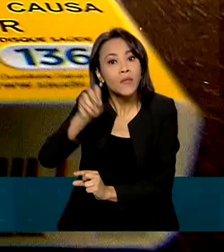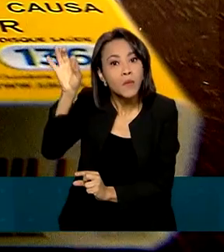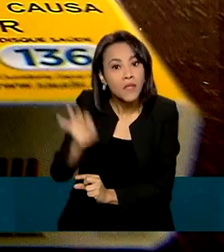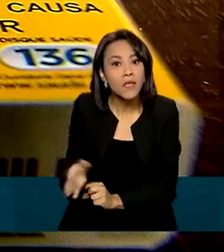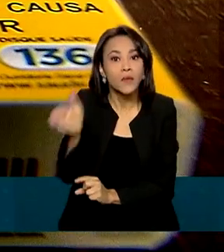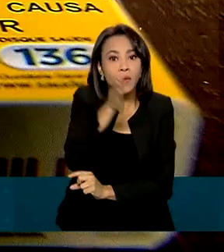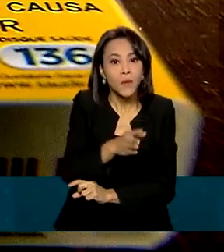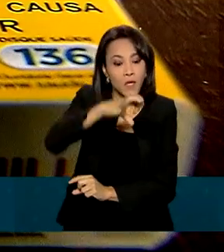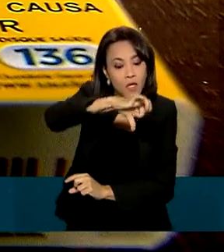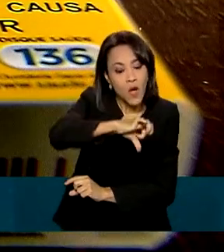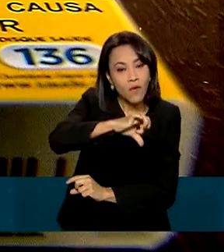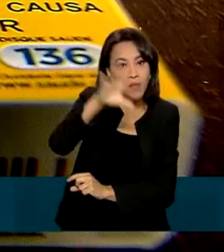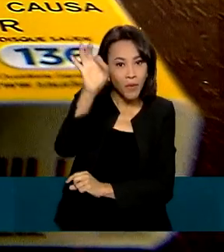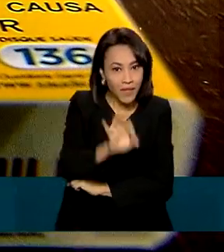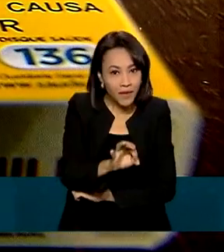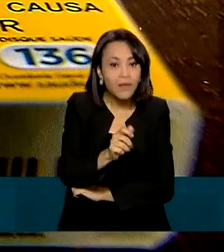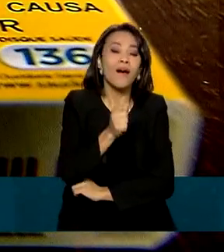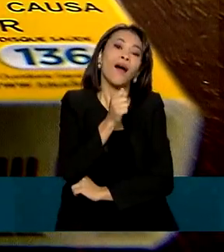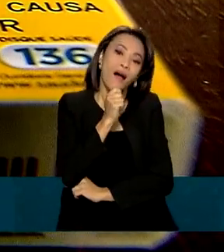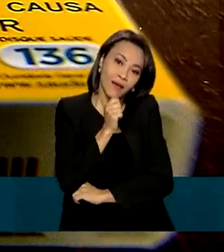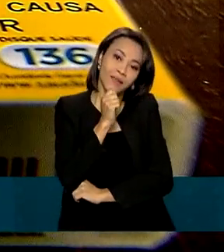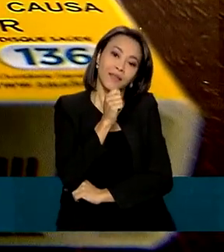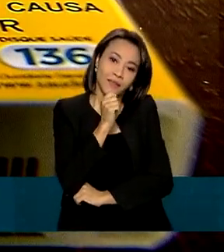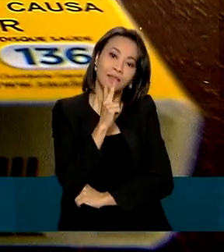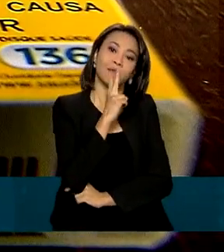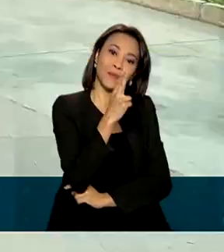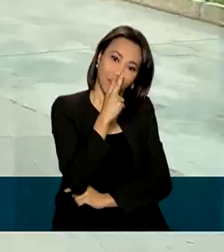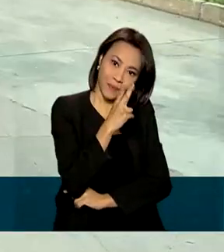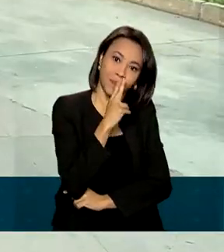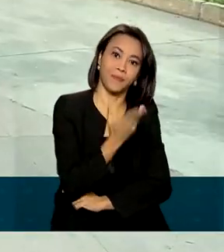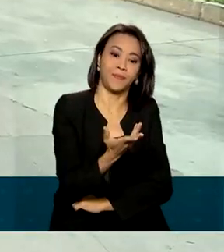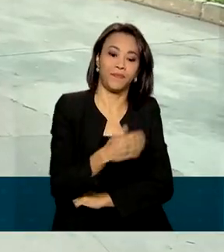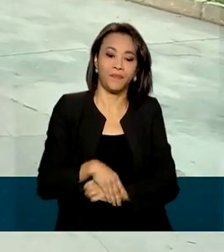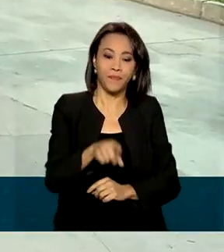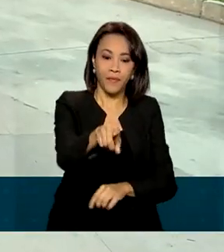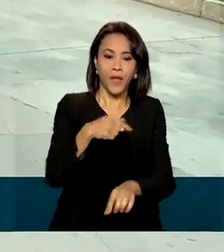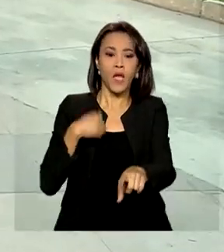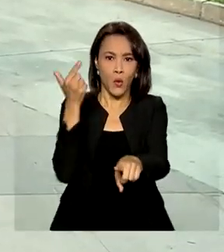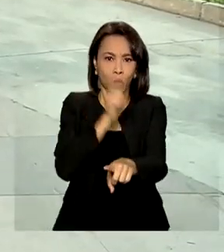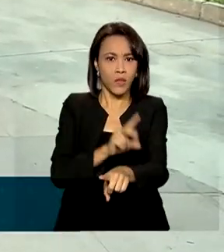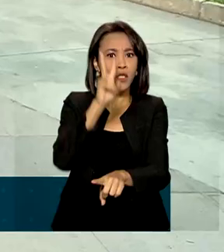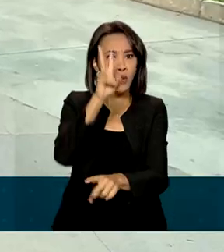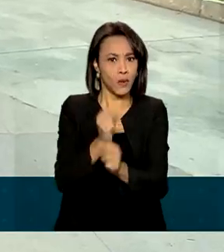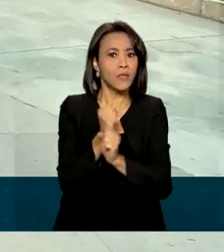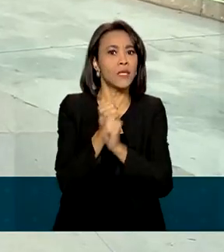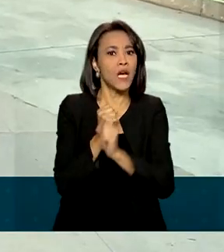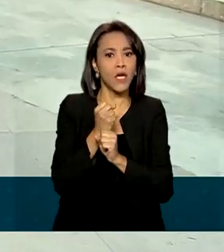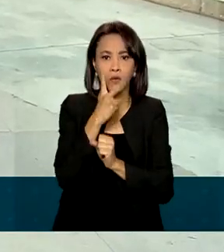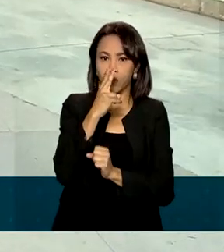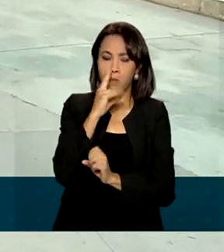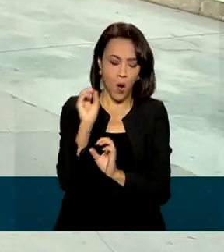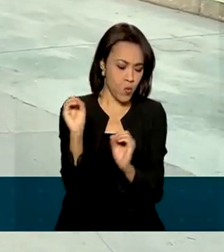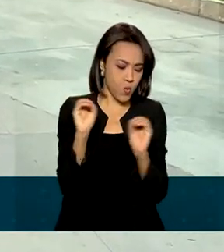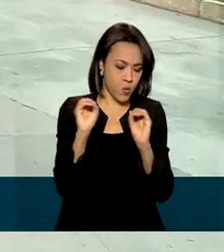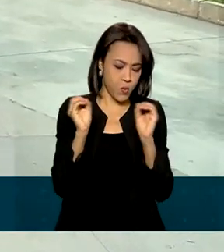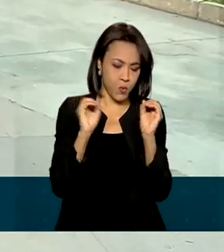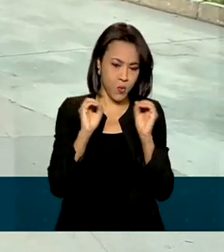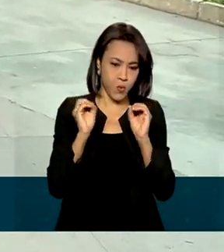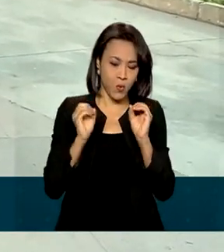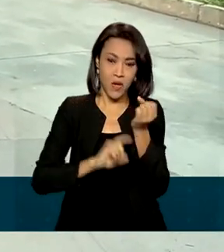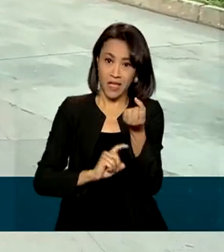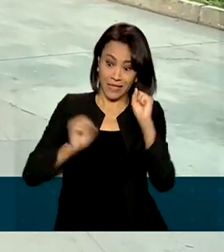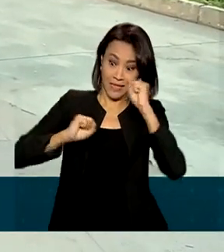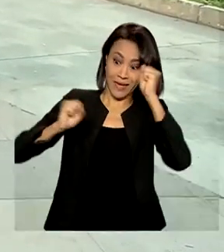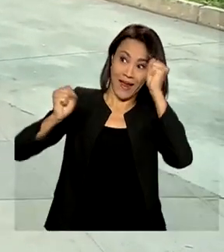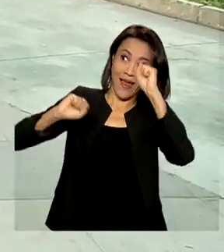nove porcento da população ainda faz uso do tabaco eu consegui para os dois anos ficar sem fumar e voltei para cá e